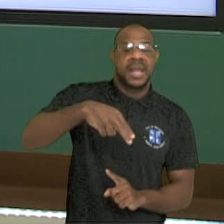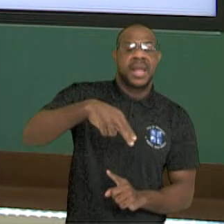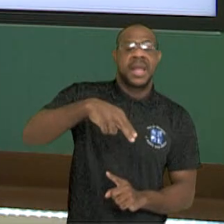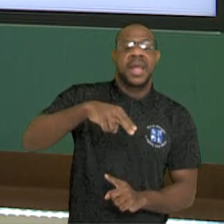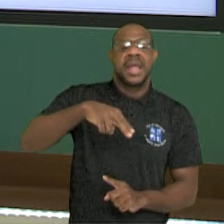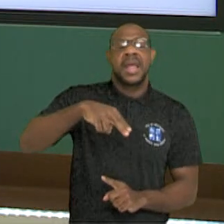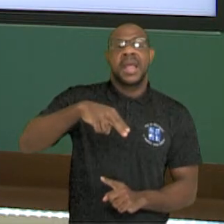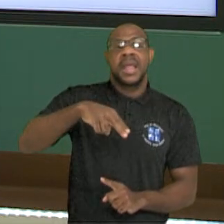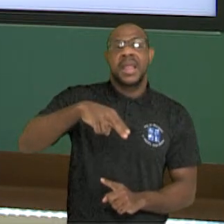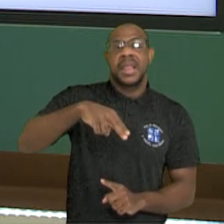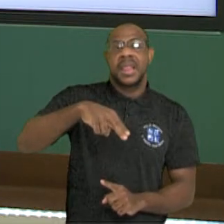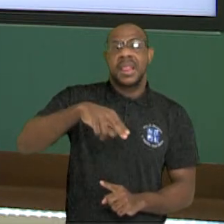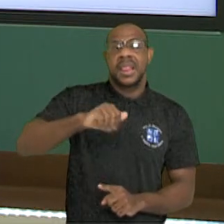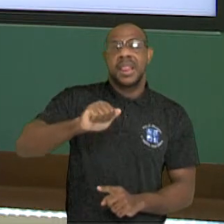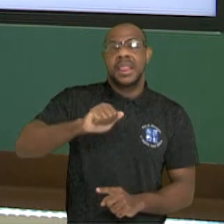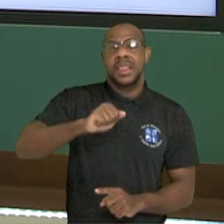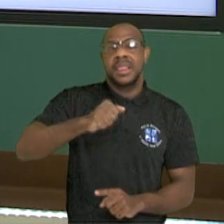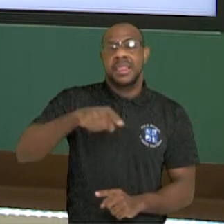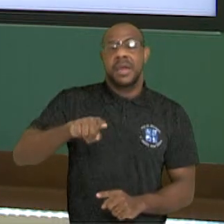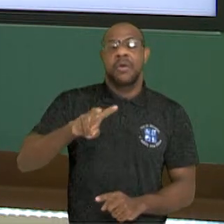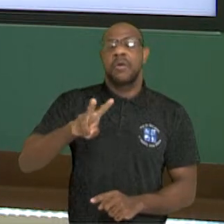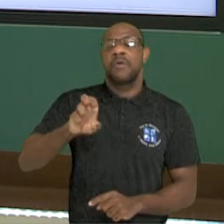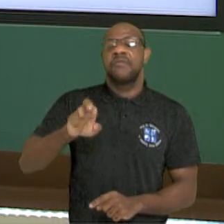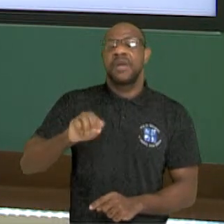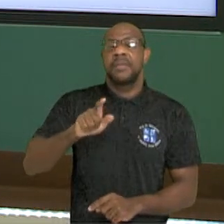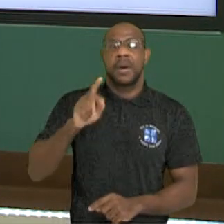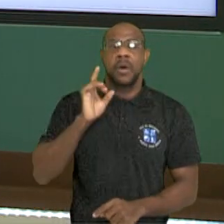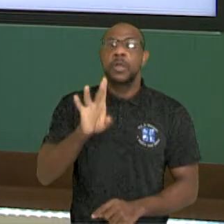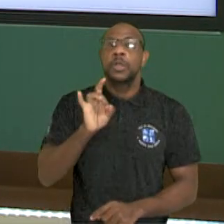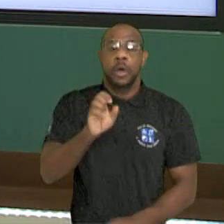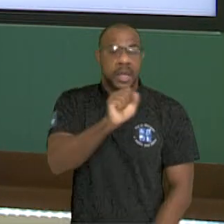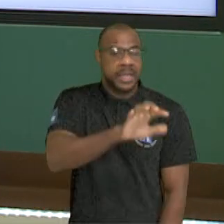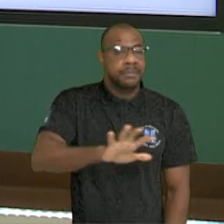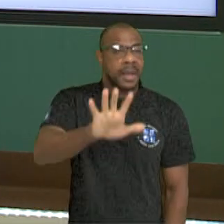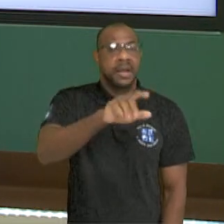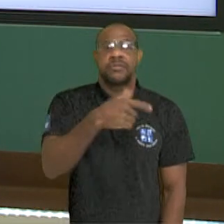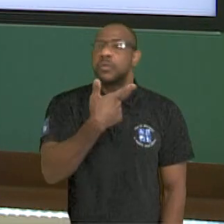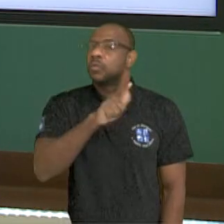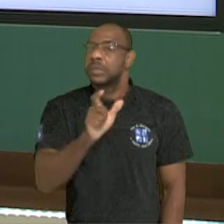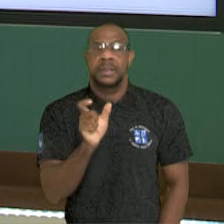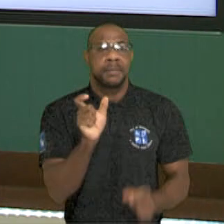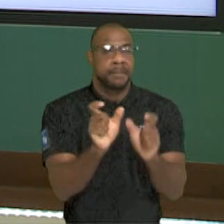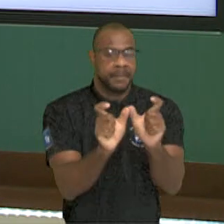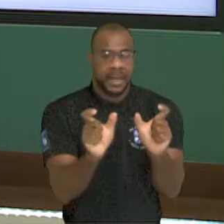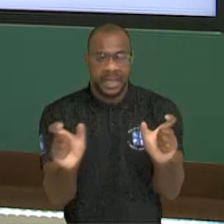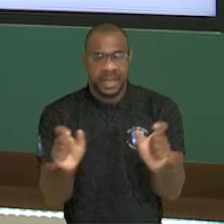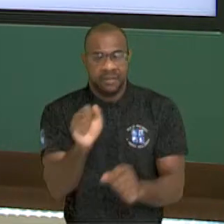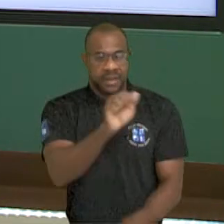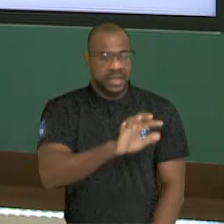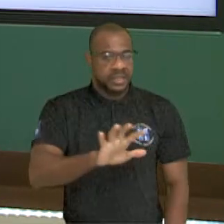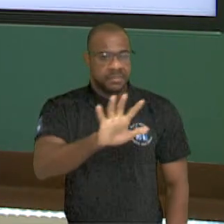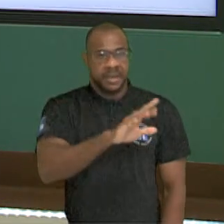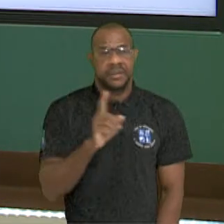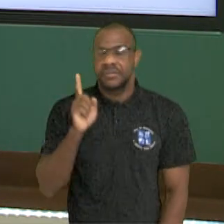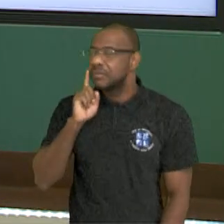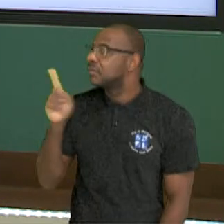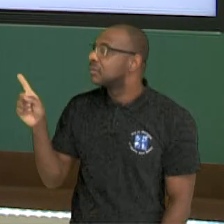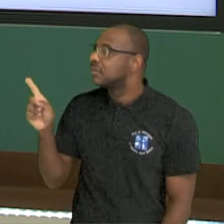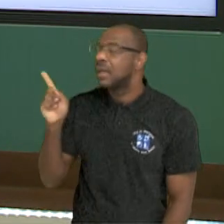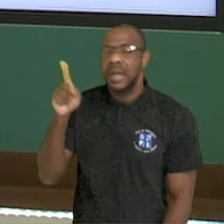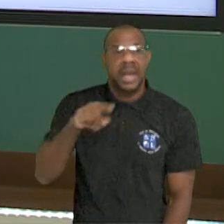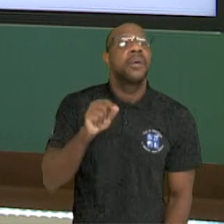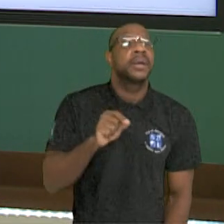a imagem, eu considero isso um texto, porém, nós chamamos esse tipo de